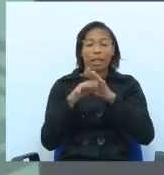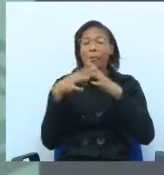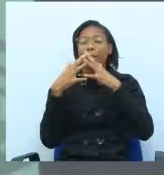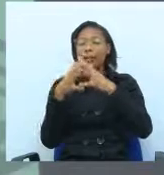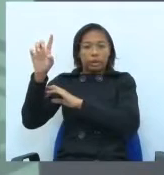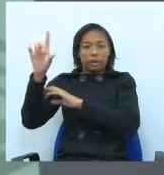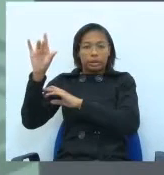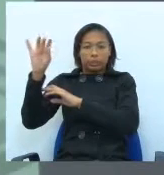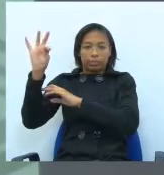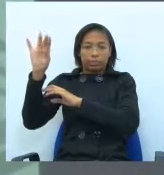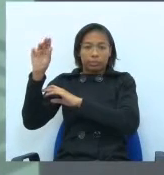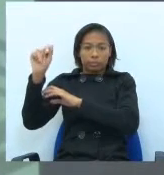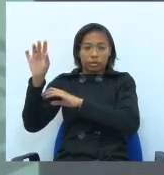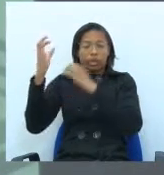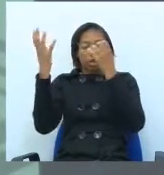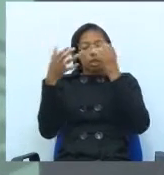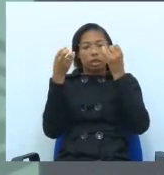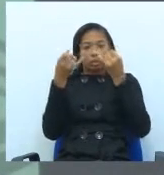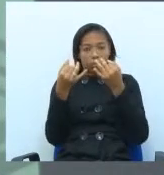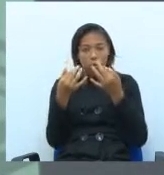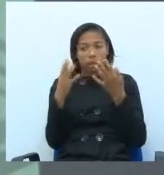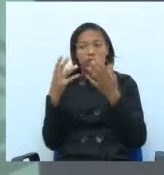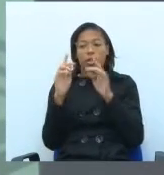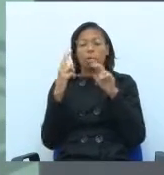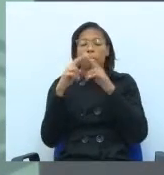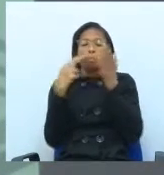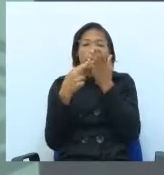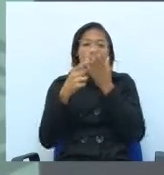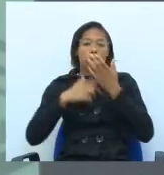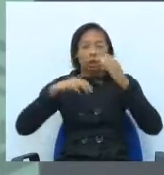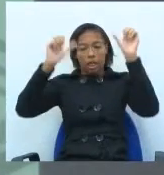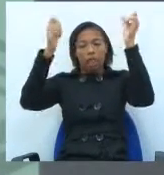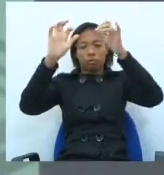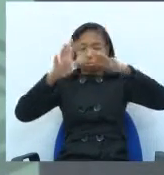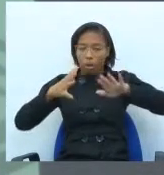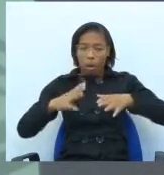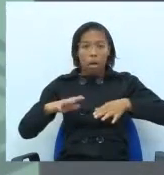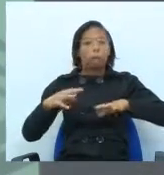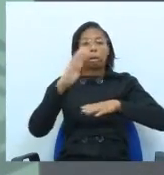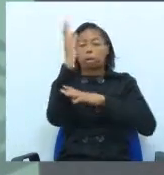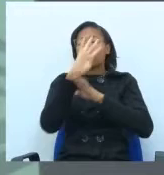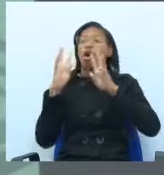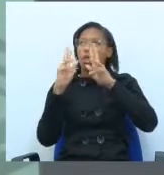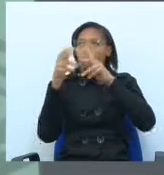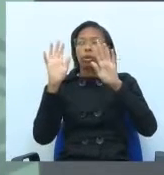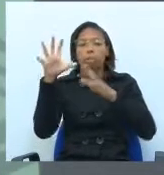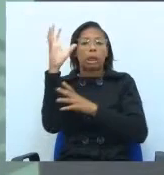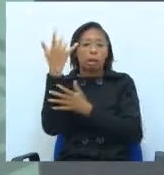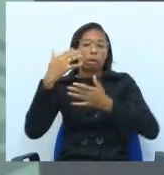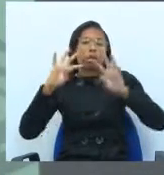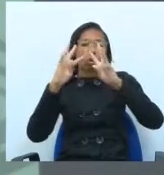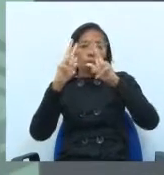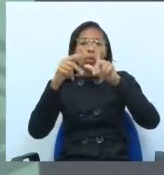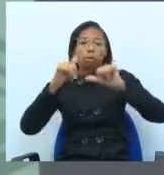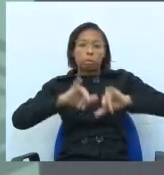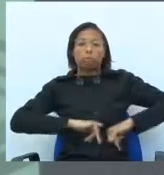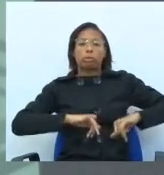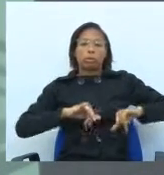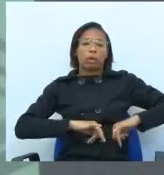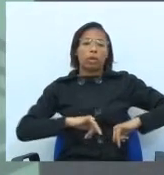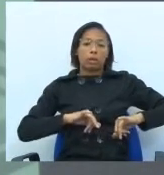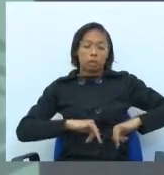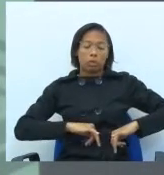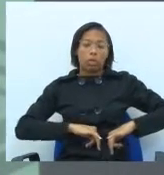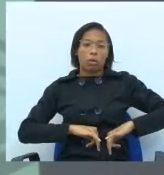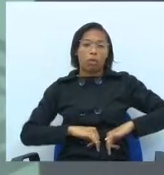complexa. Sentimos a crise faz parte da realidade do município. No que diz respeito